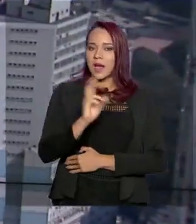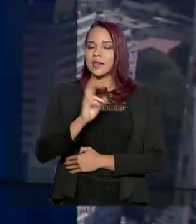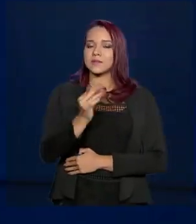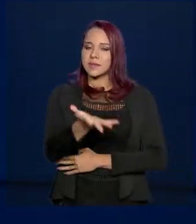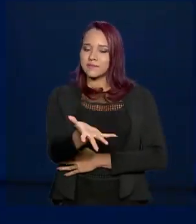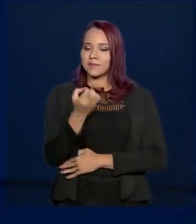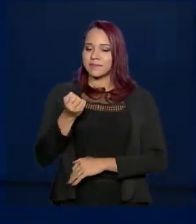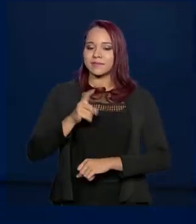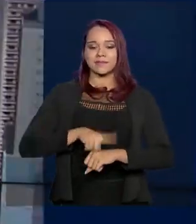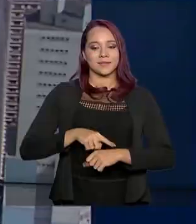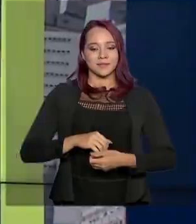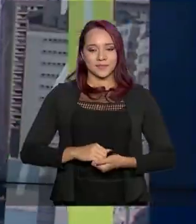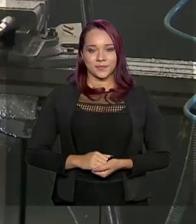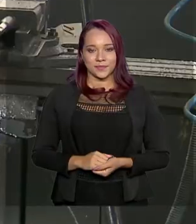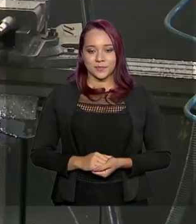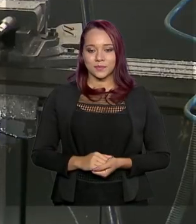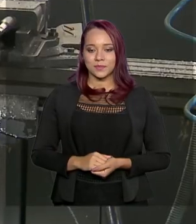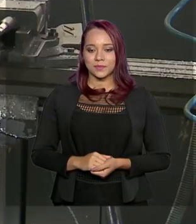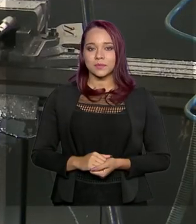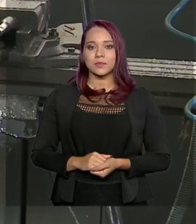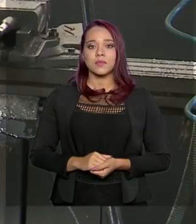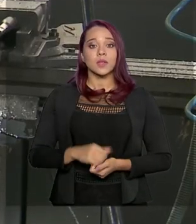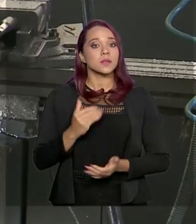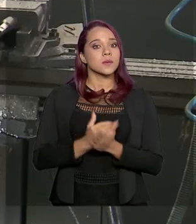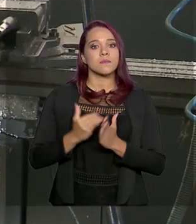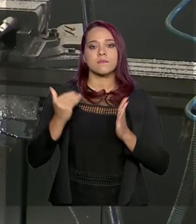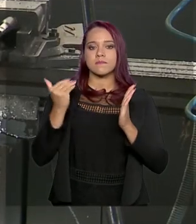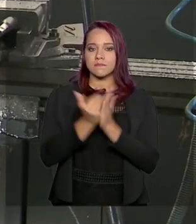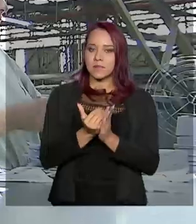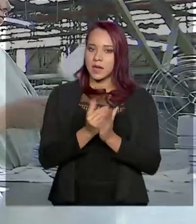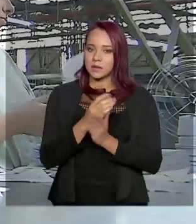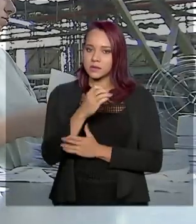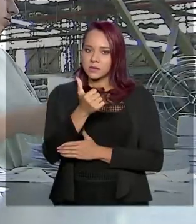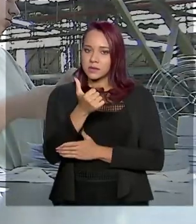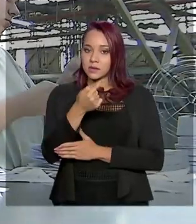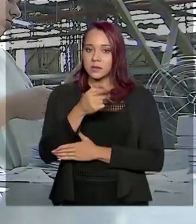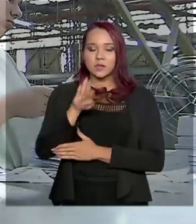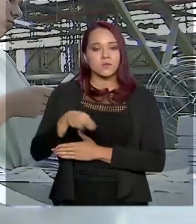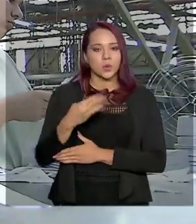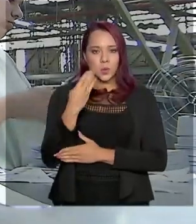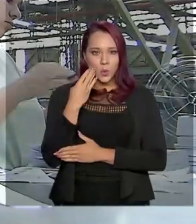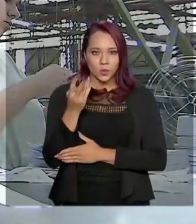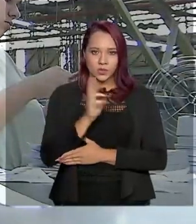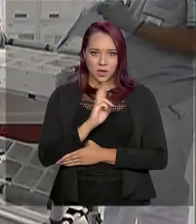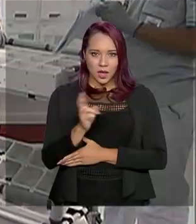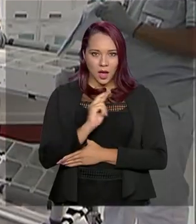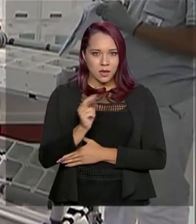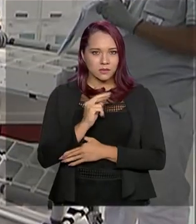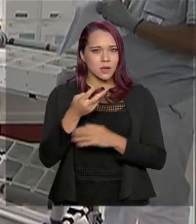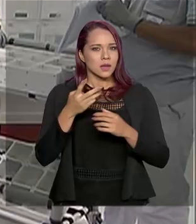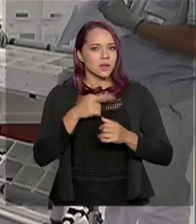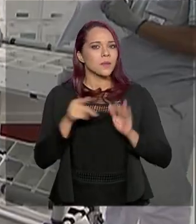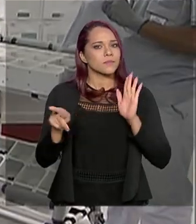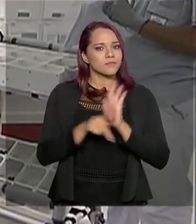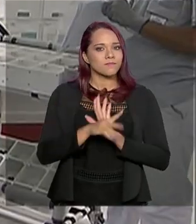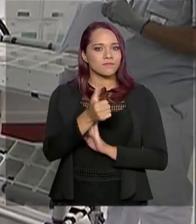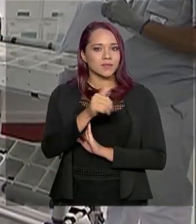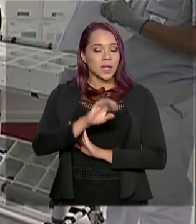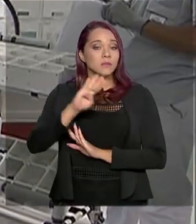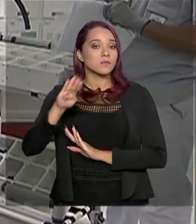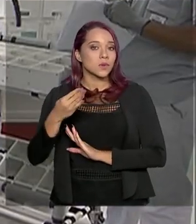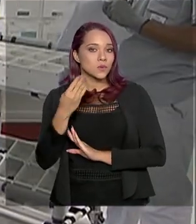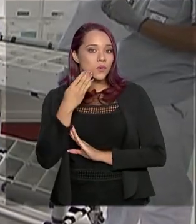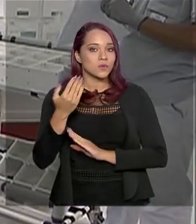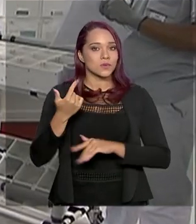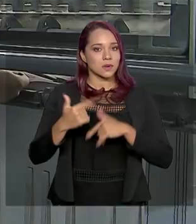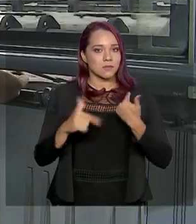para saque imediato. São mais de 17 bilhões de reais que pertencem a 10 milhões de trabalhadores da